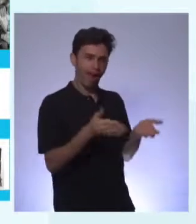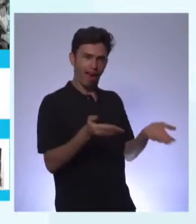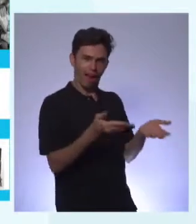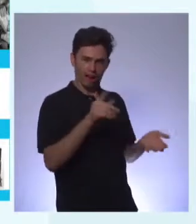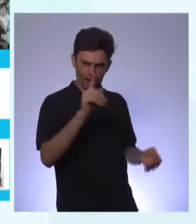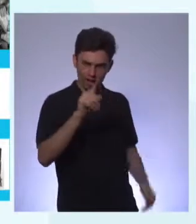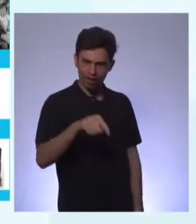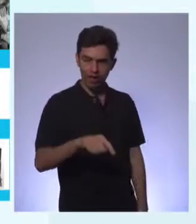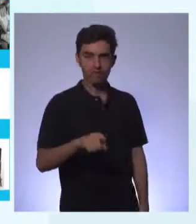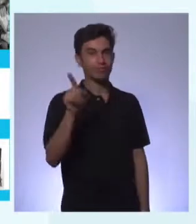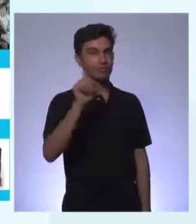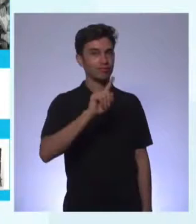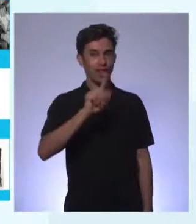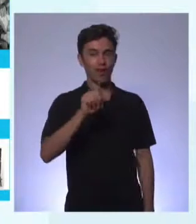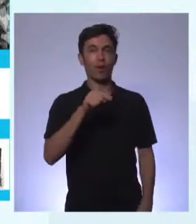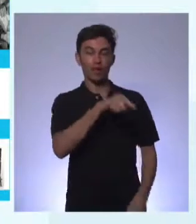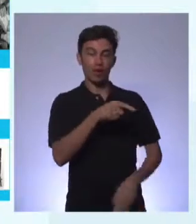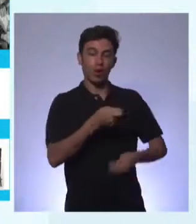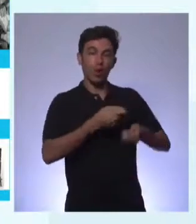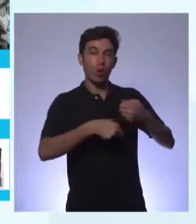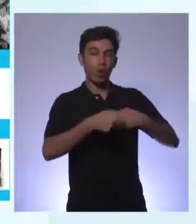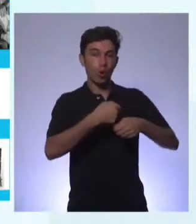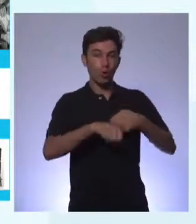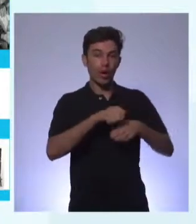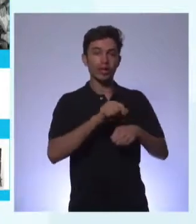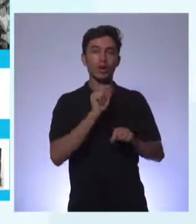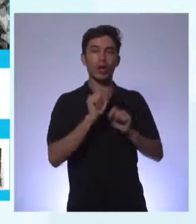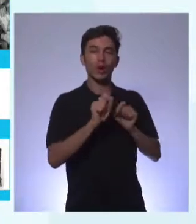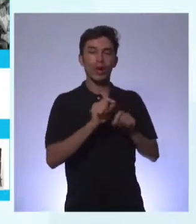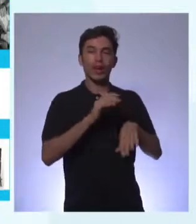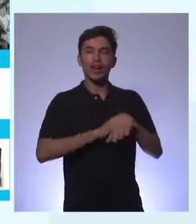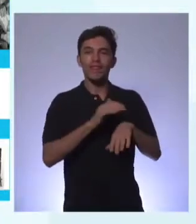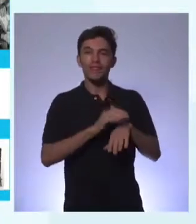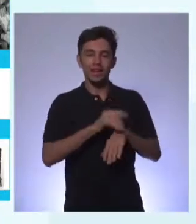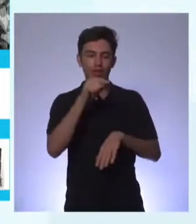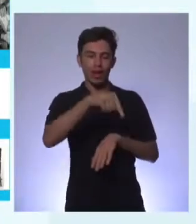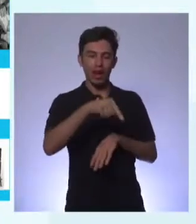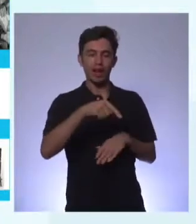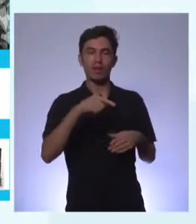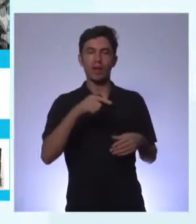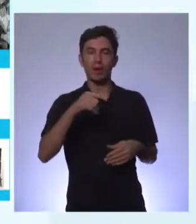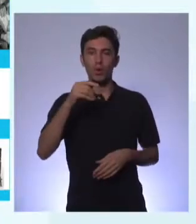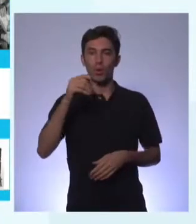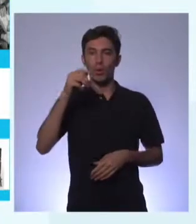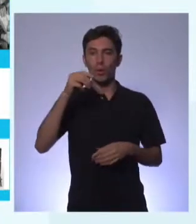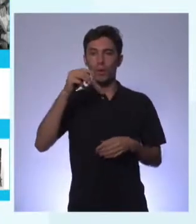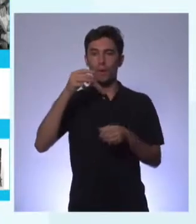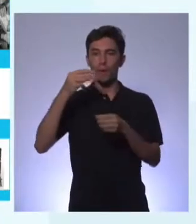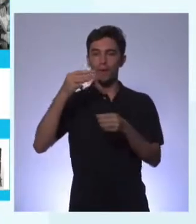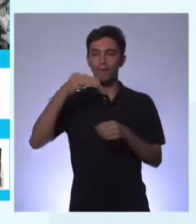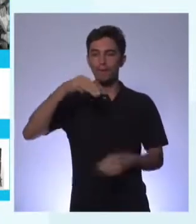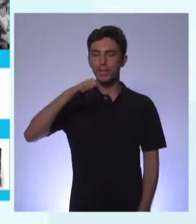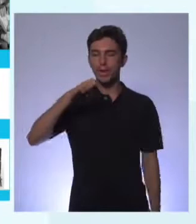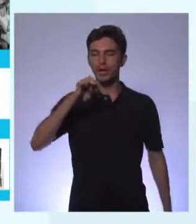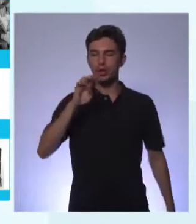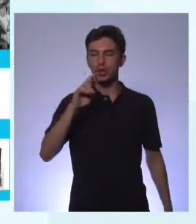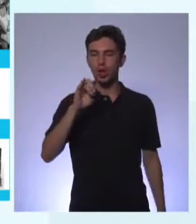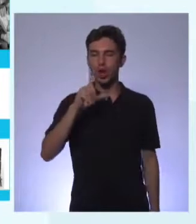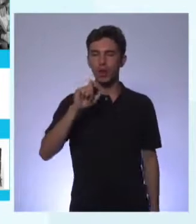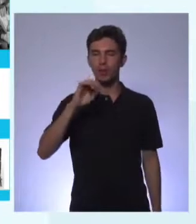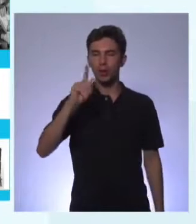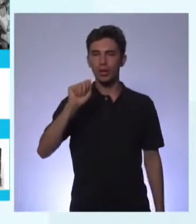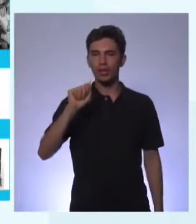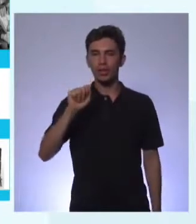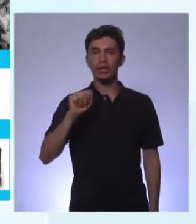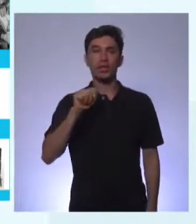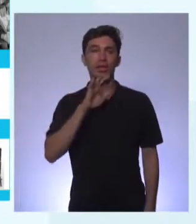comércio deveria ser feito com a metrópole. E a colônia não possuía liberdade para